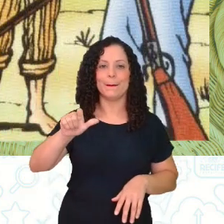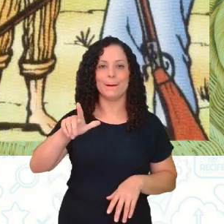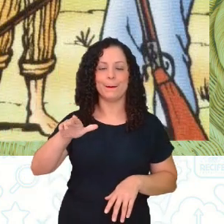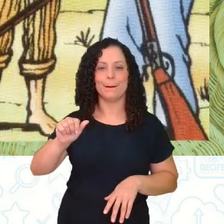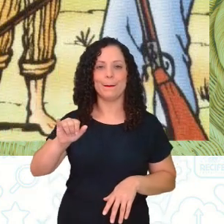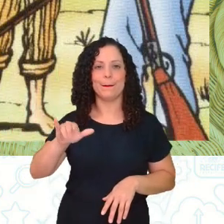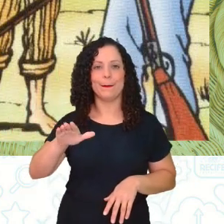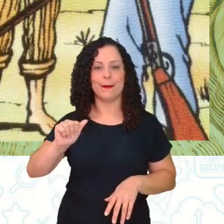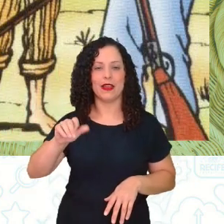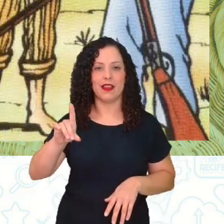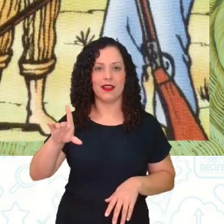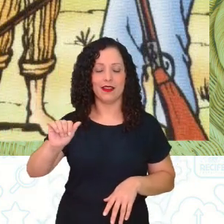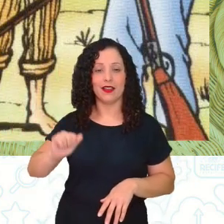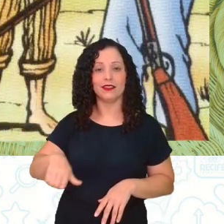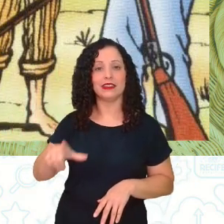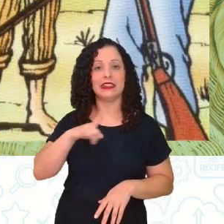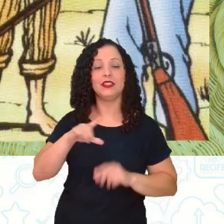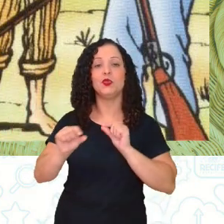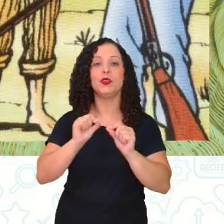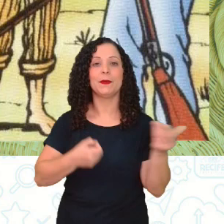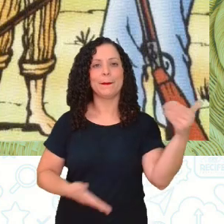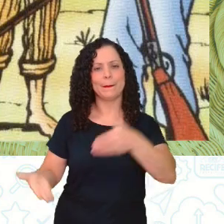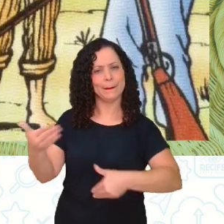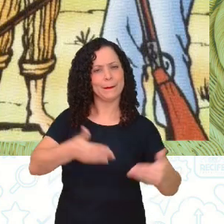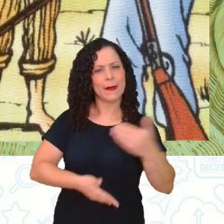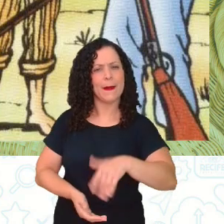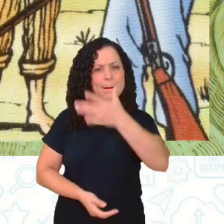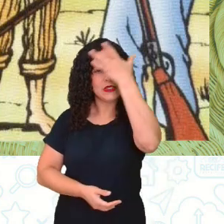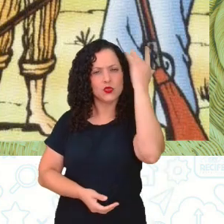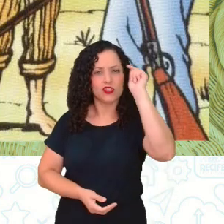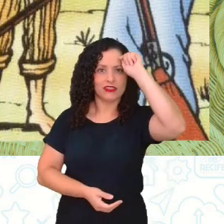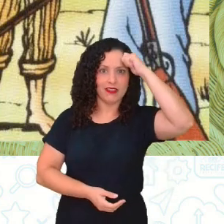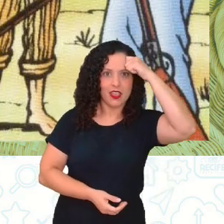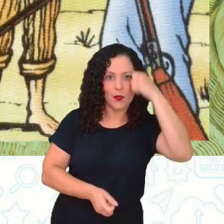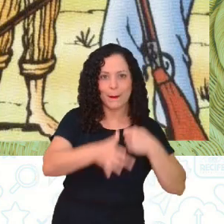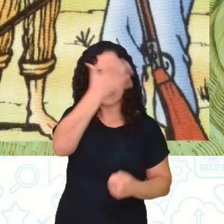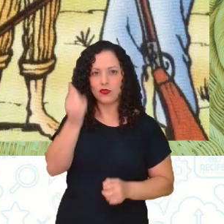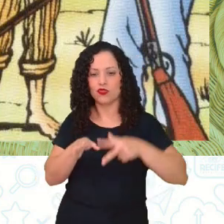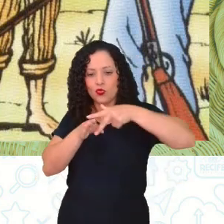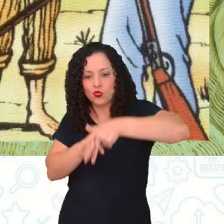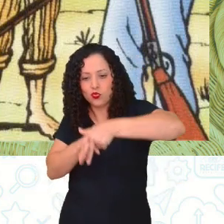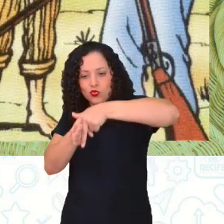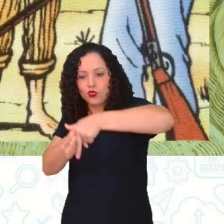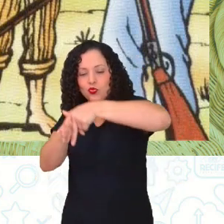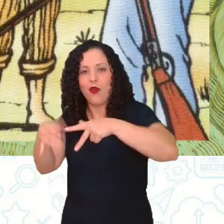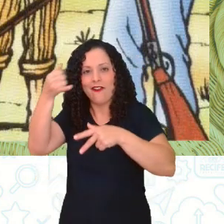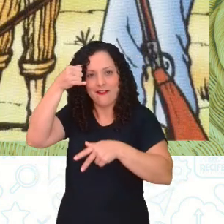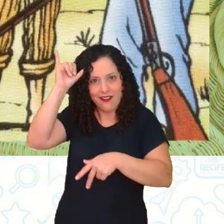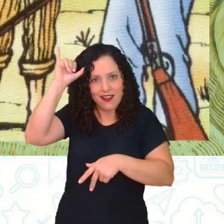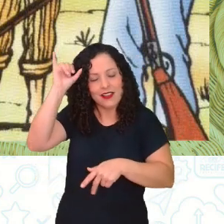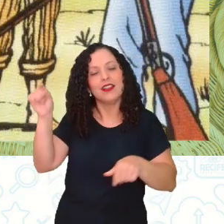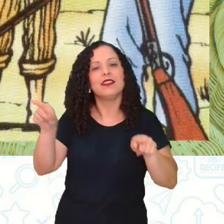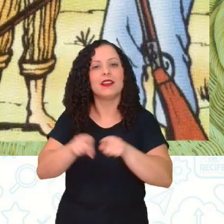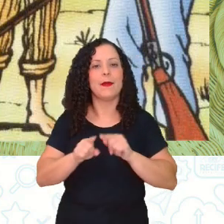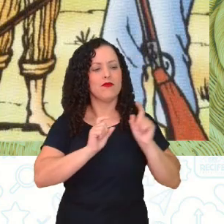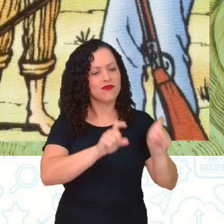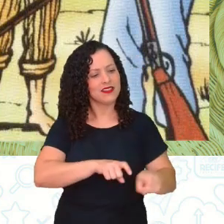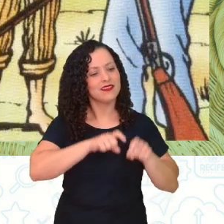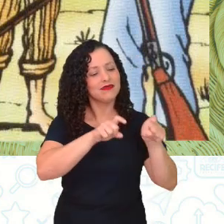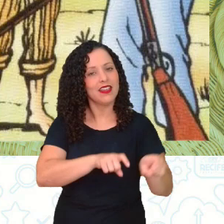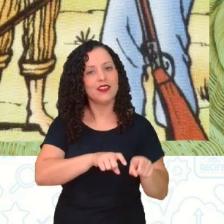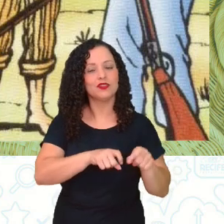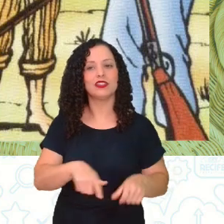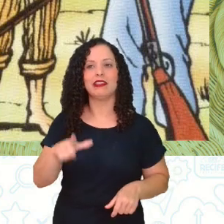para a gente ver que tinham, né, a presença de negros, de vaqueiros, né, de camponeses, e tinha esse lema aí, veja,